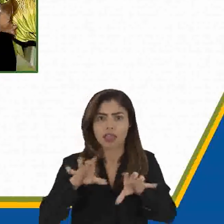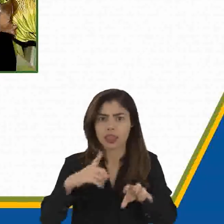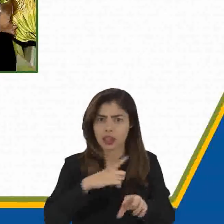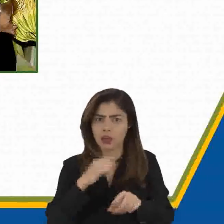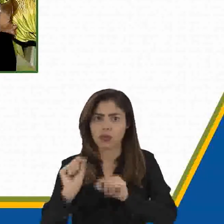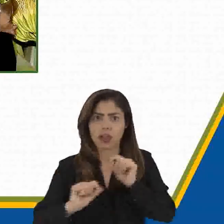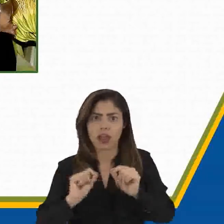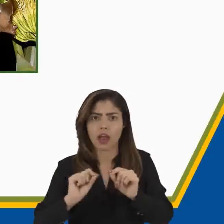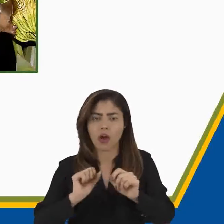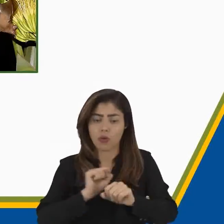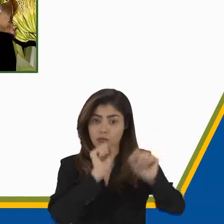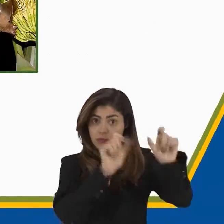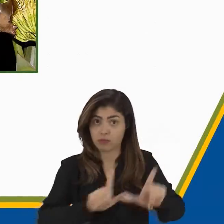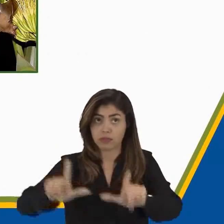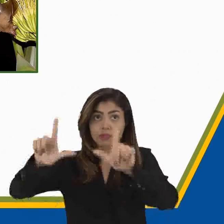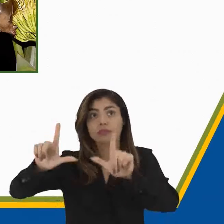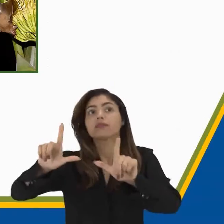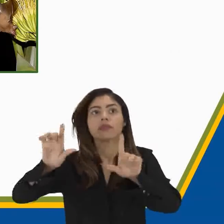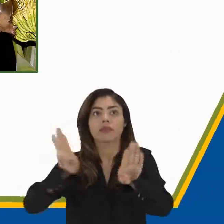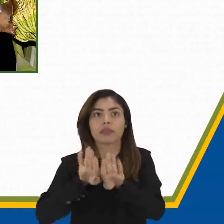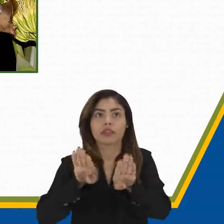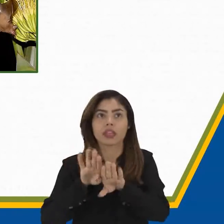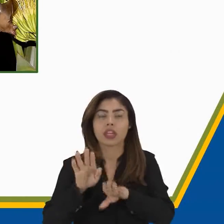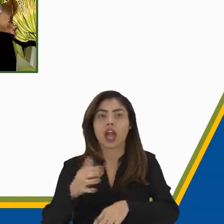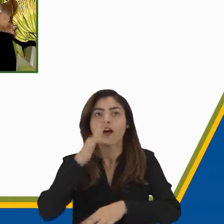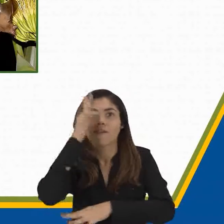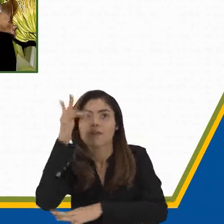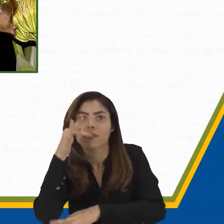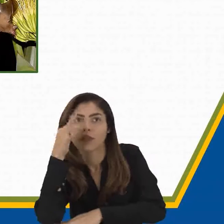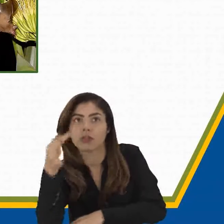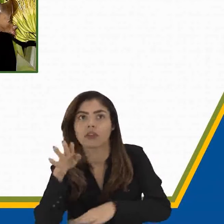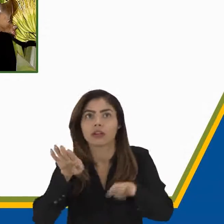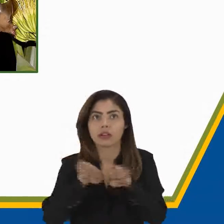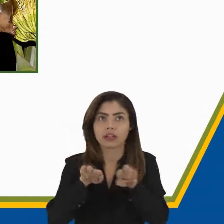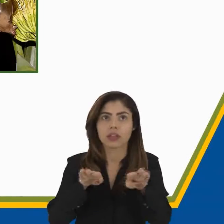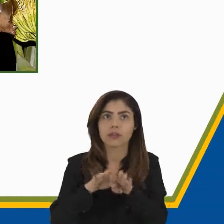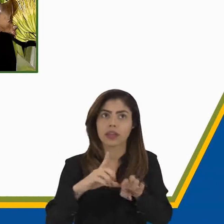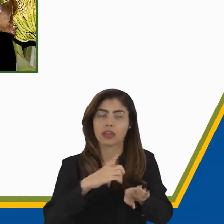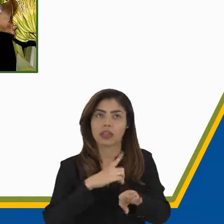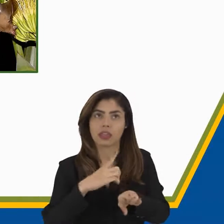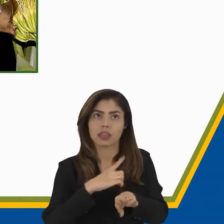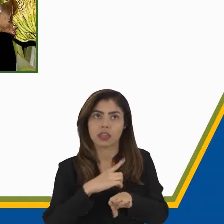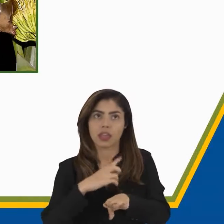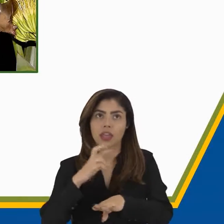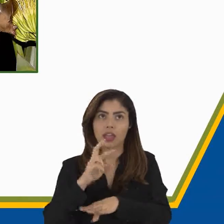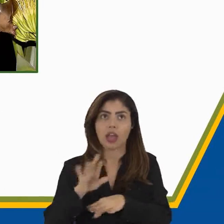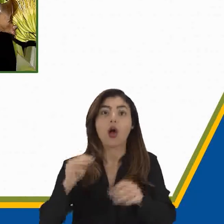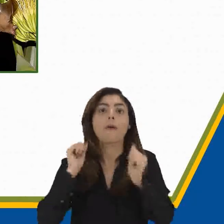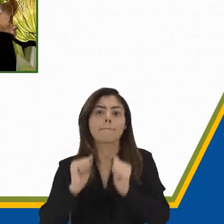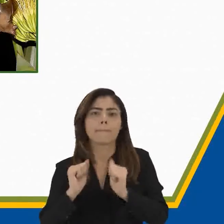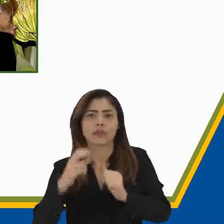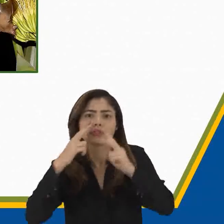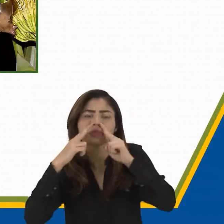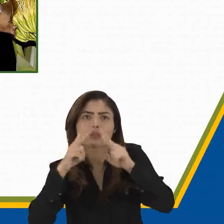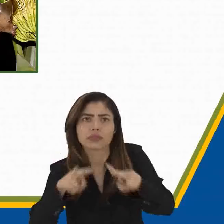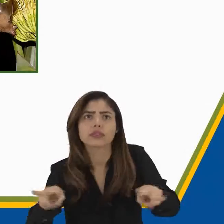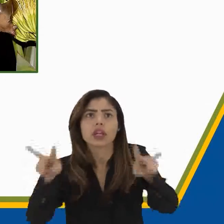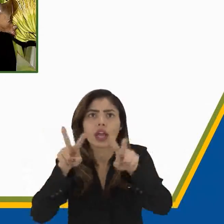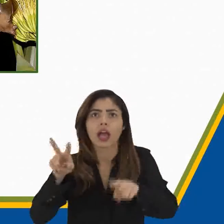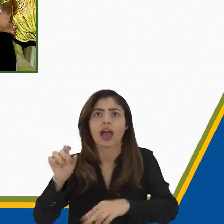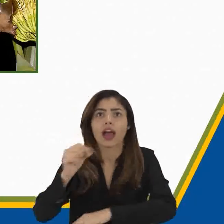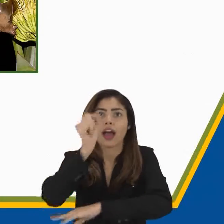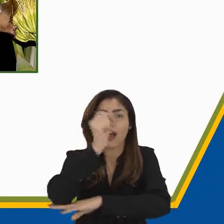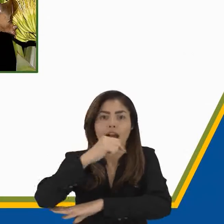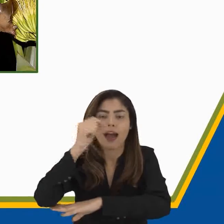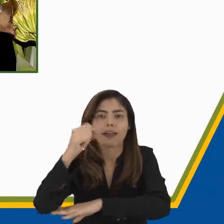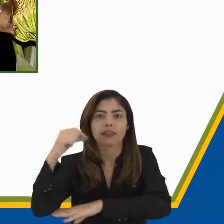conforme nosso slide, olha lá, né, plantas que possuem flores, que vão possuir agentes de polinizador. Como vocês podem ver lá, ó, abelhas,